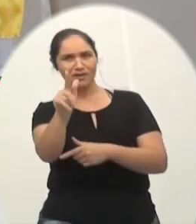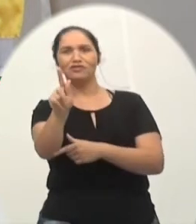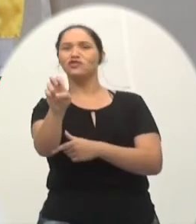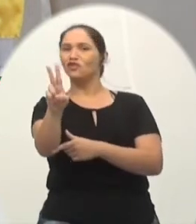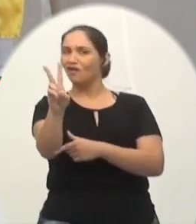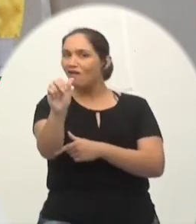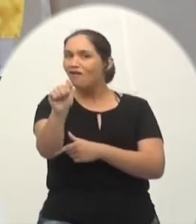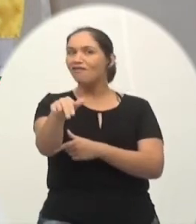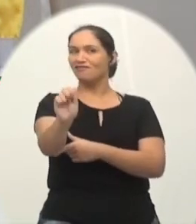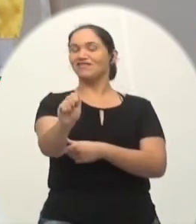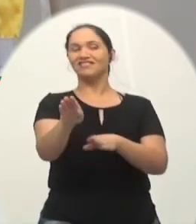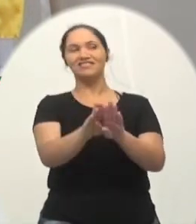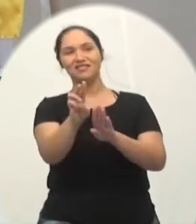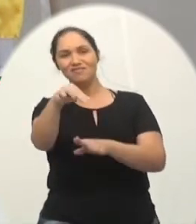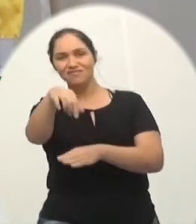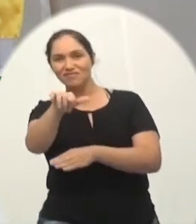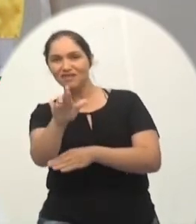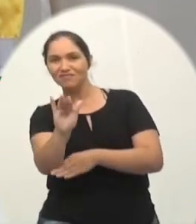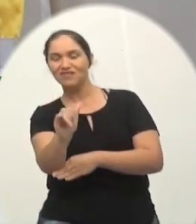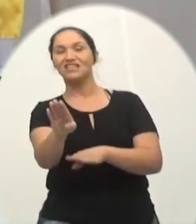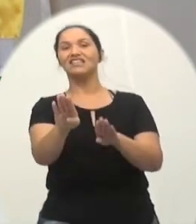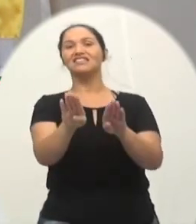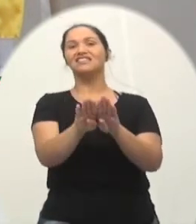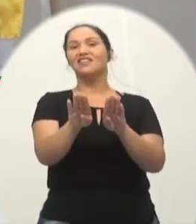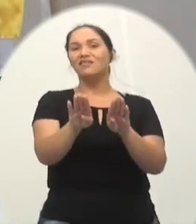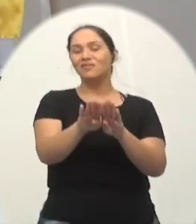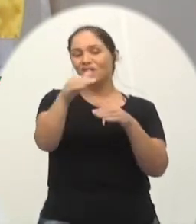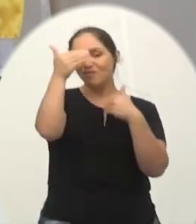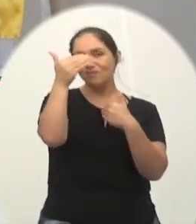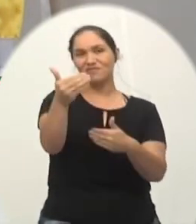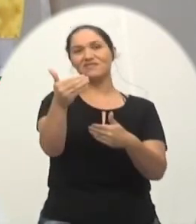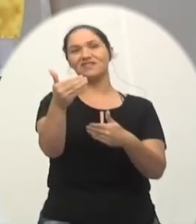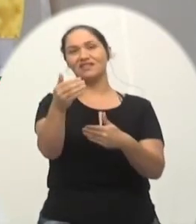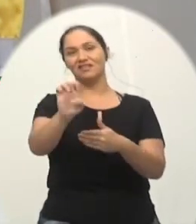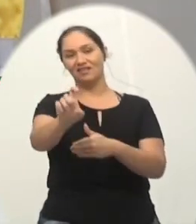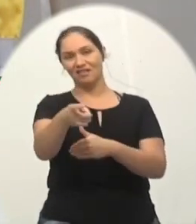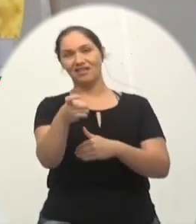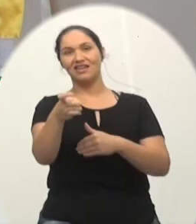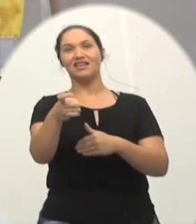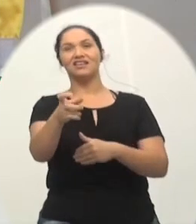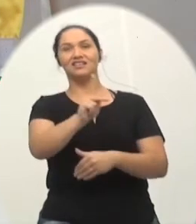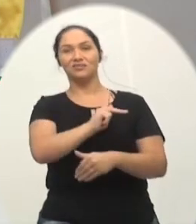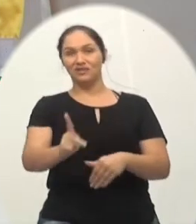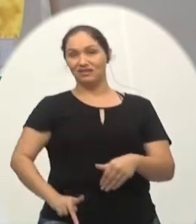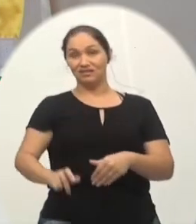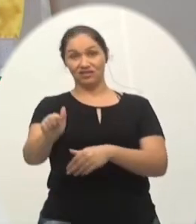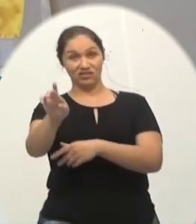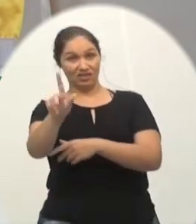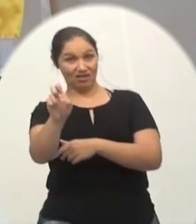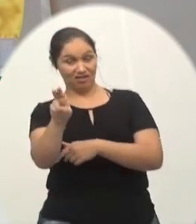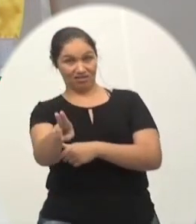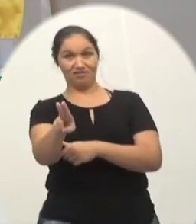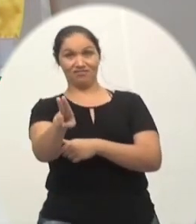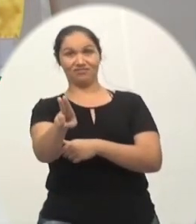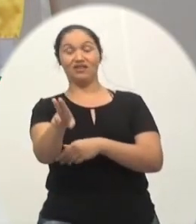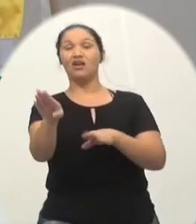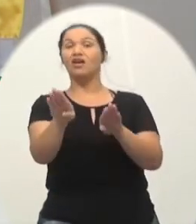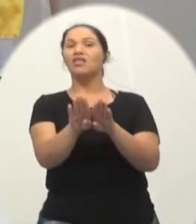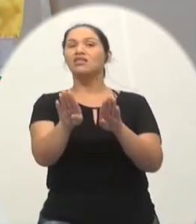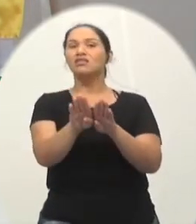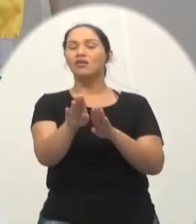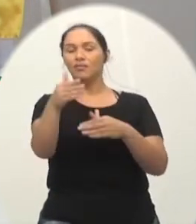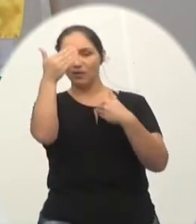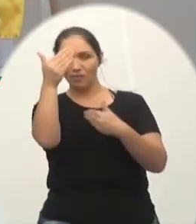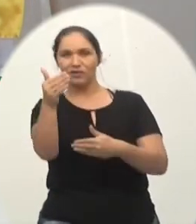muito obrigado, Miri D'Agostin, muito obrigado, ex-presidente agora Arleu também, muito obrigado, Feuser,